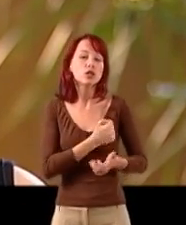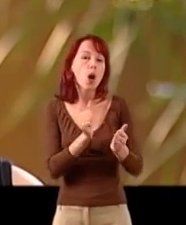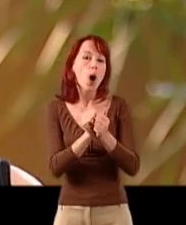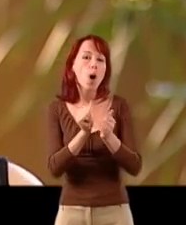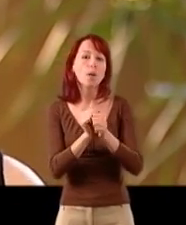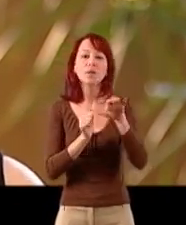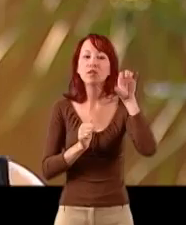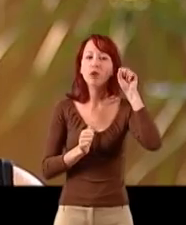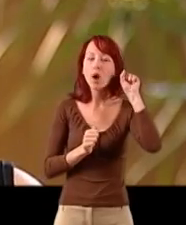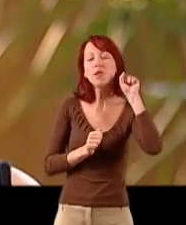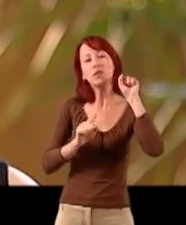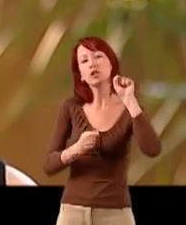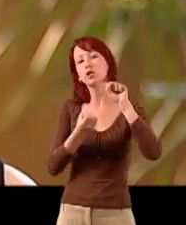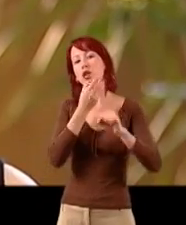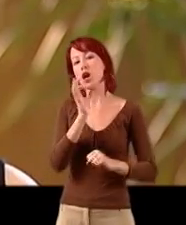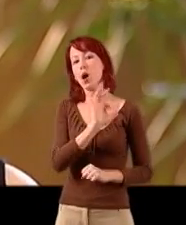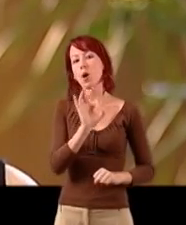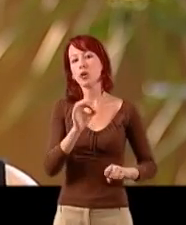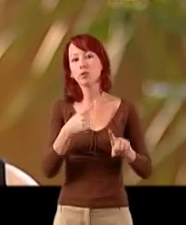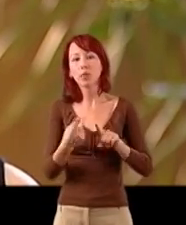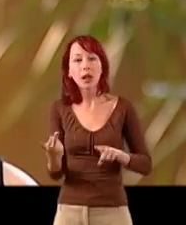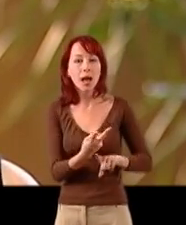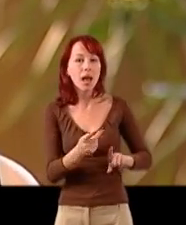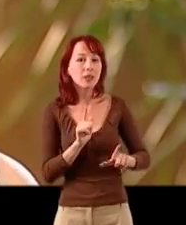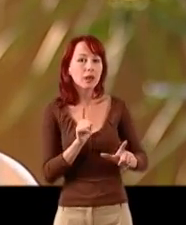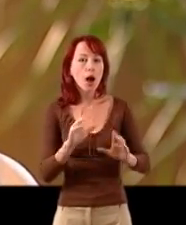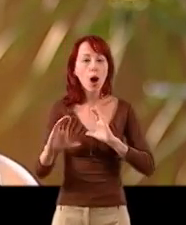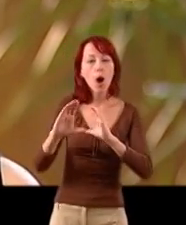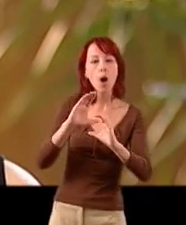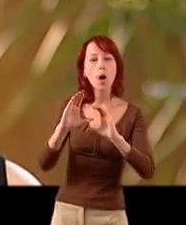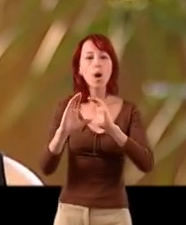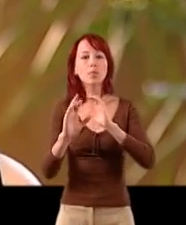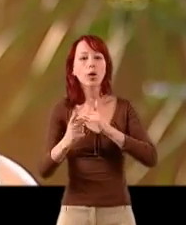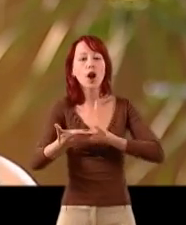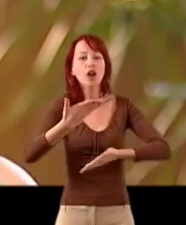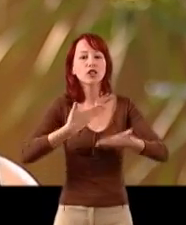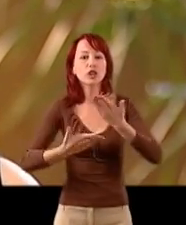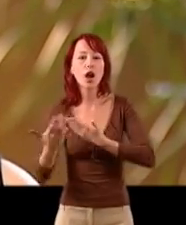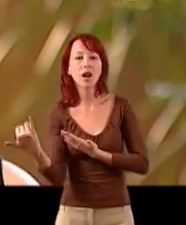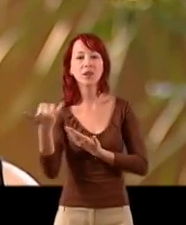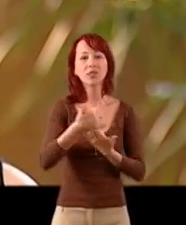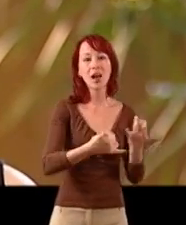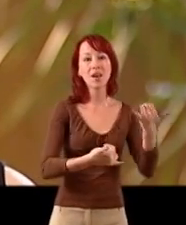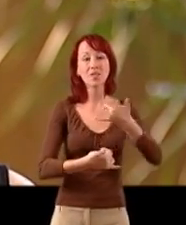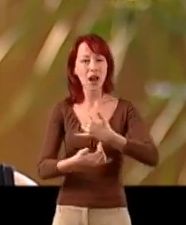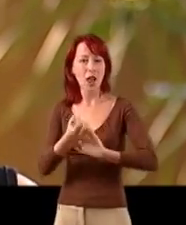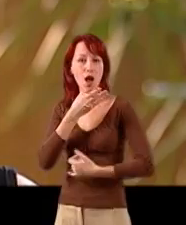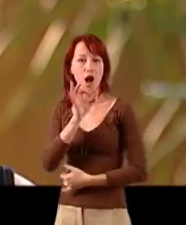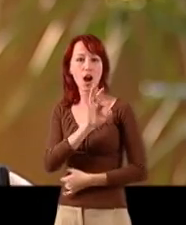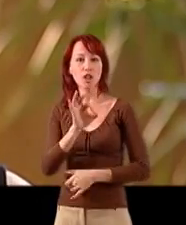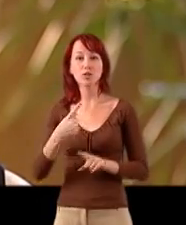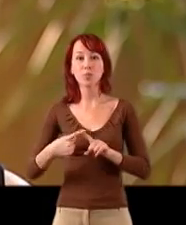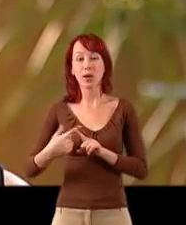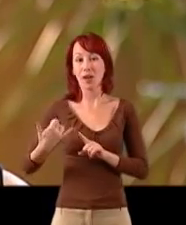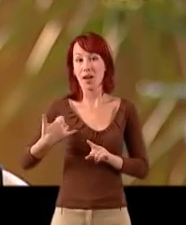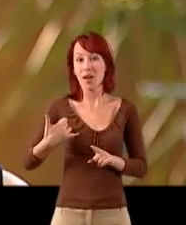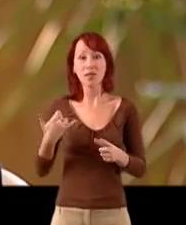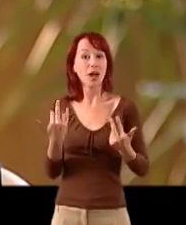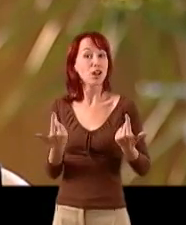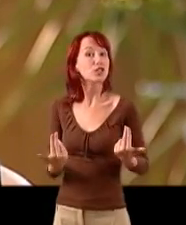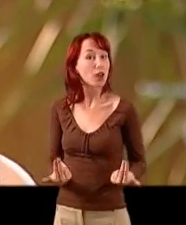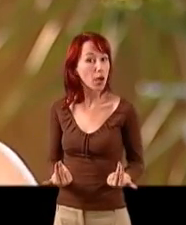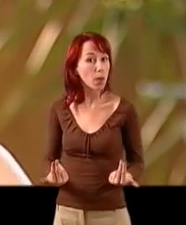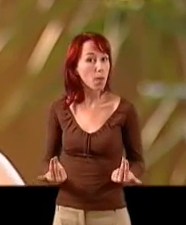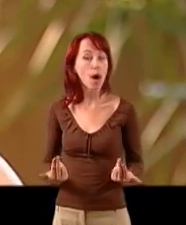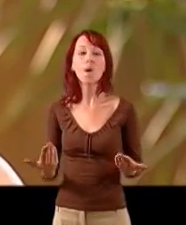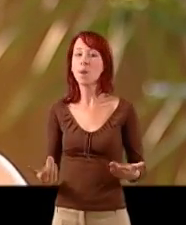são os verdadeiros interlocutores dele. Né? Interlocutores privilegiados, porque estão na mesma faixa etária dele,